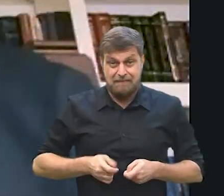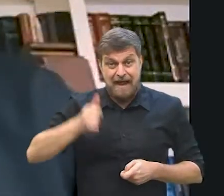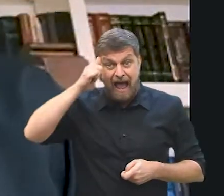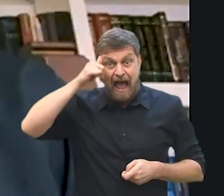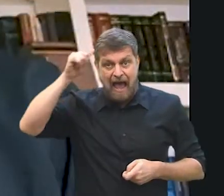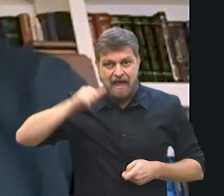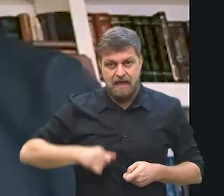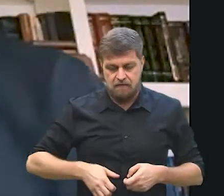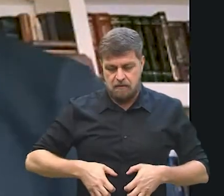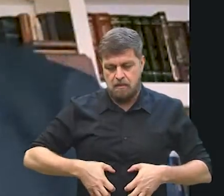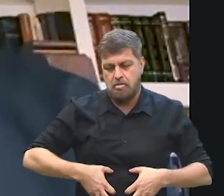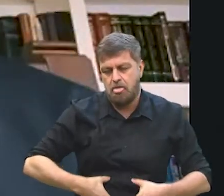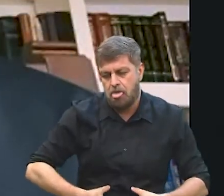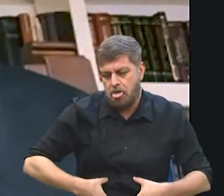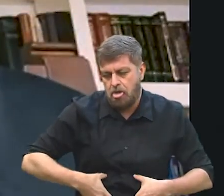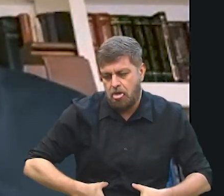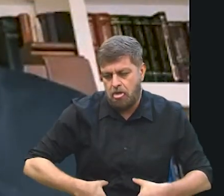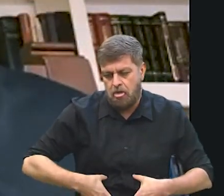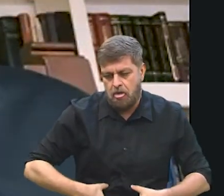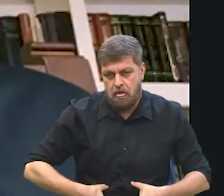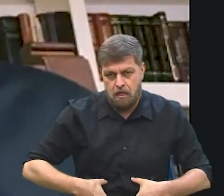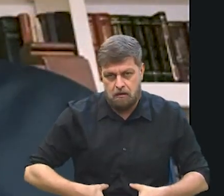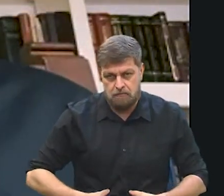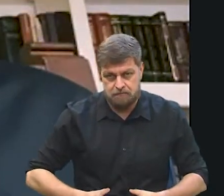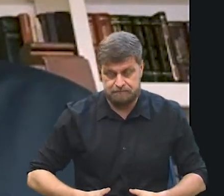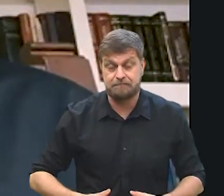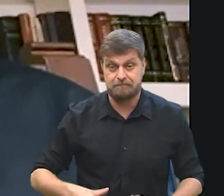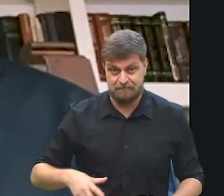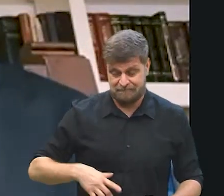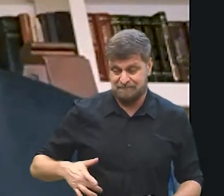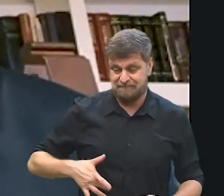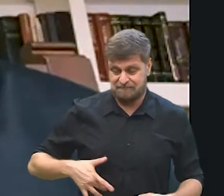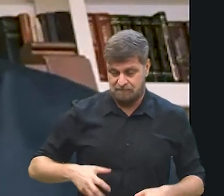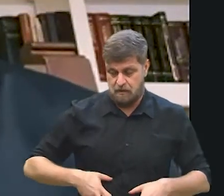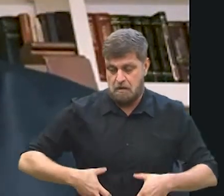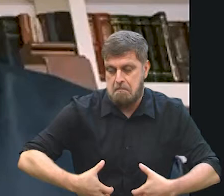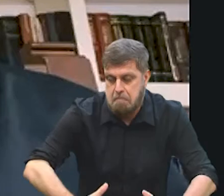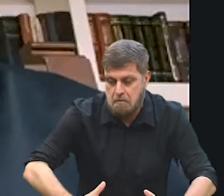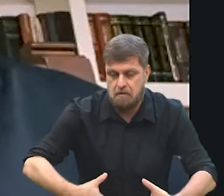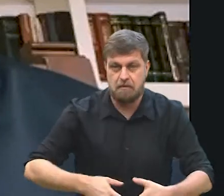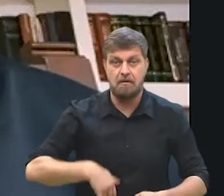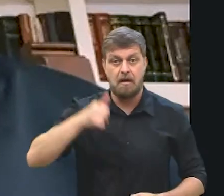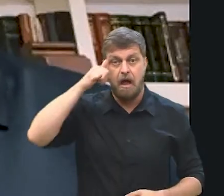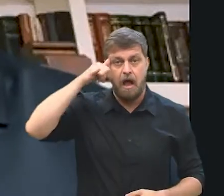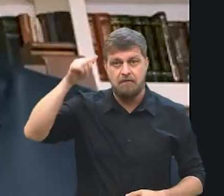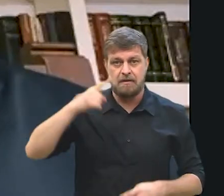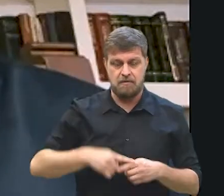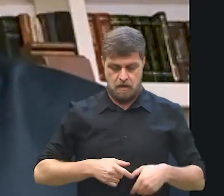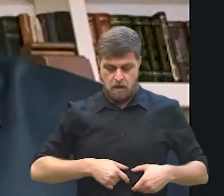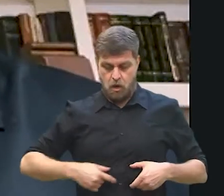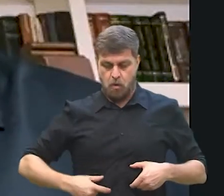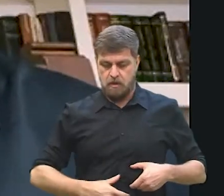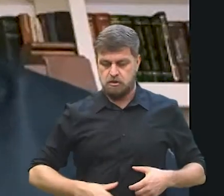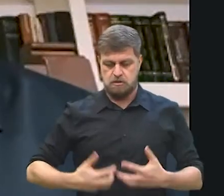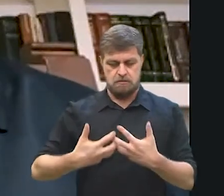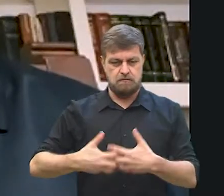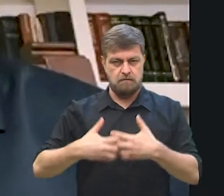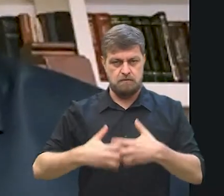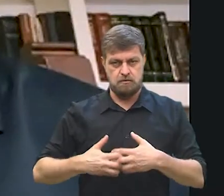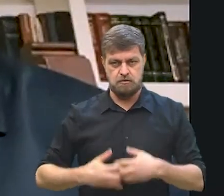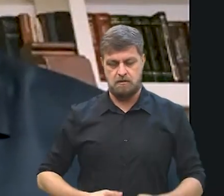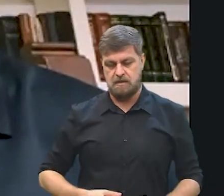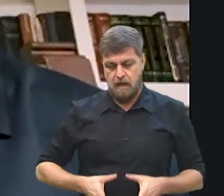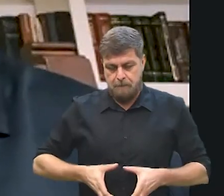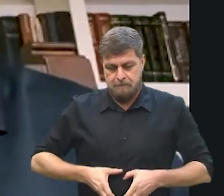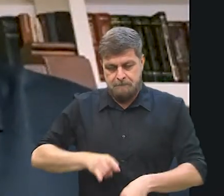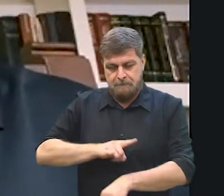visceral. O que é pitose visceral? A queda das vísceras para frente. Entendi. O intestino funciona melhor, a bexiga